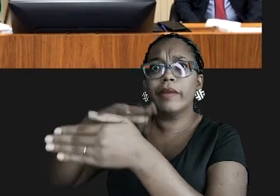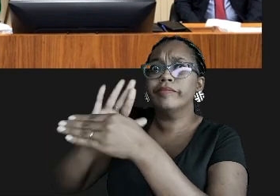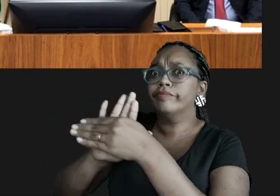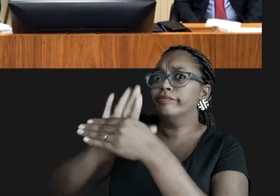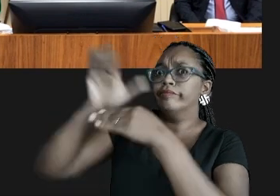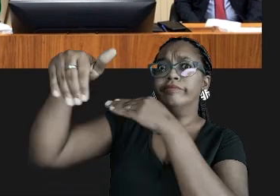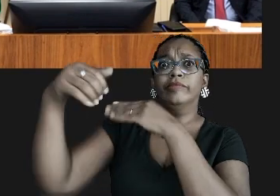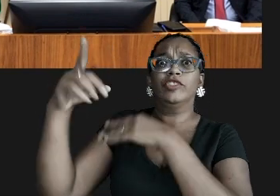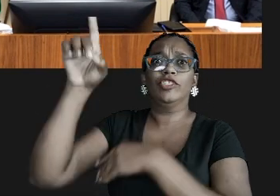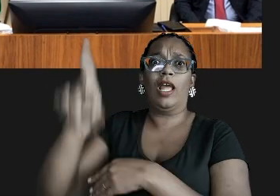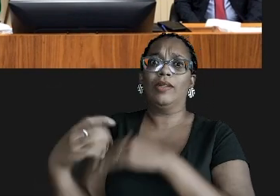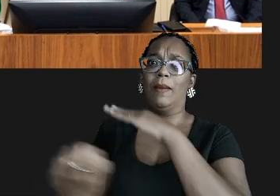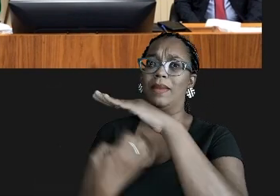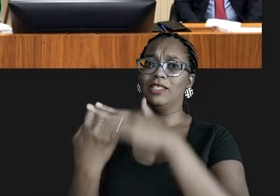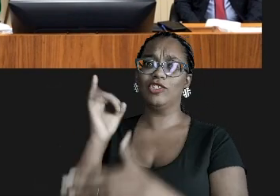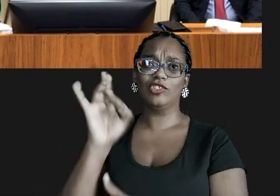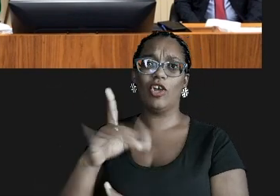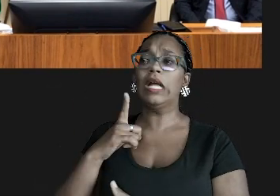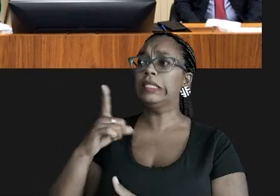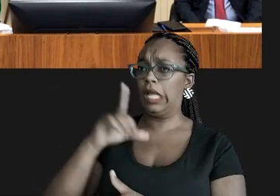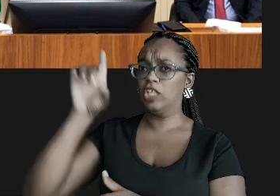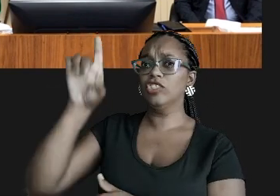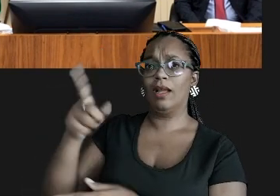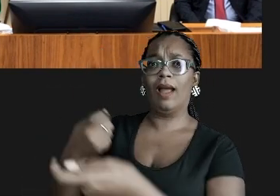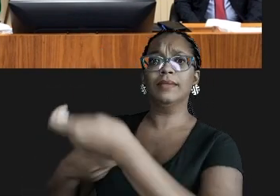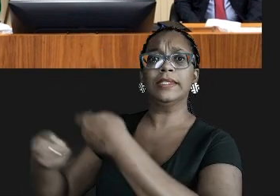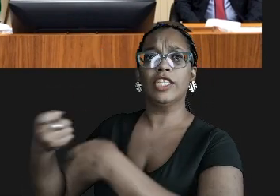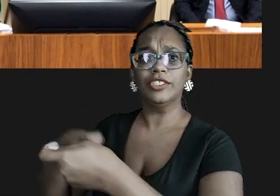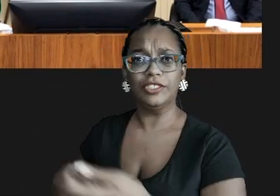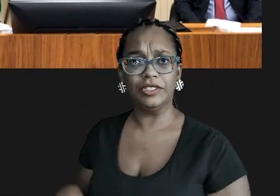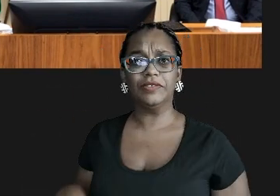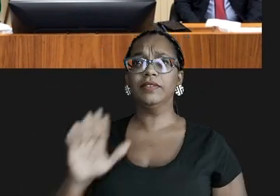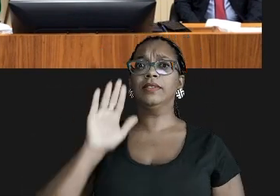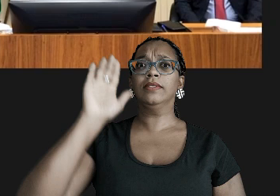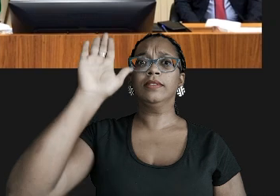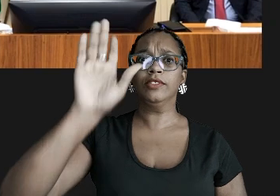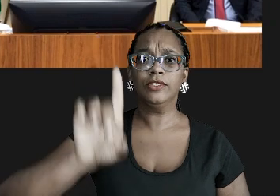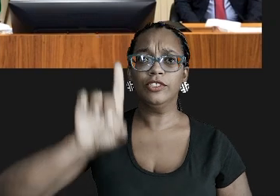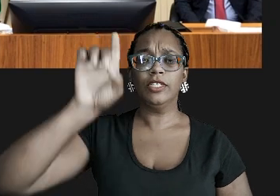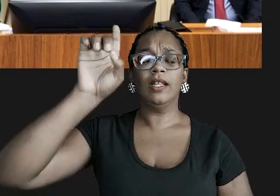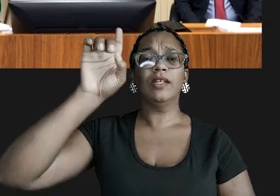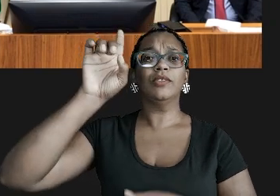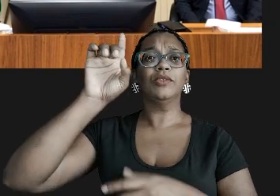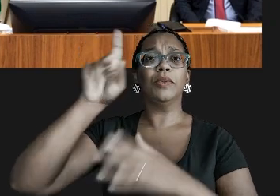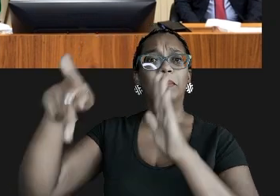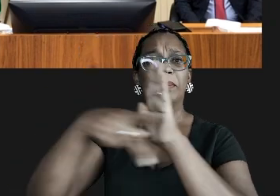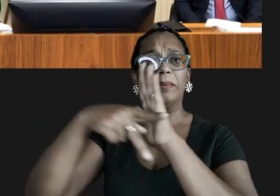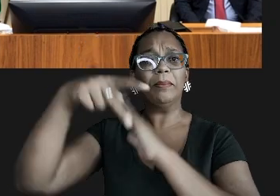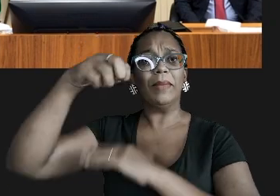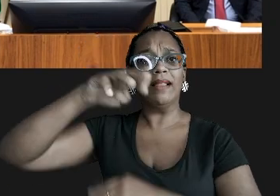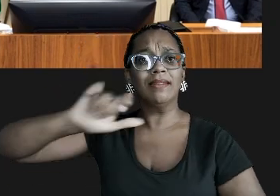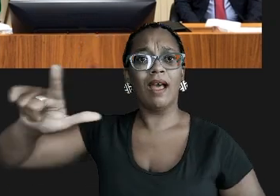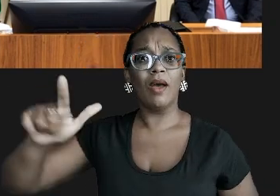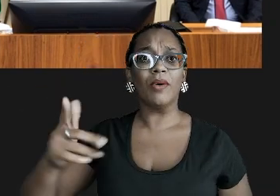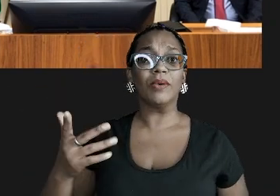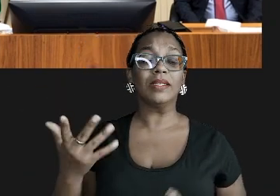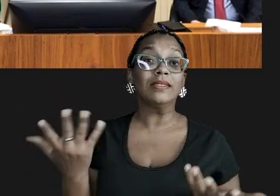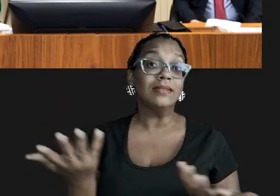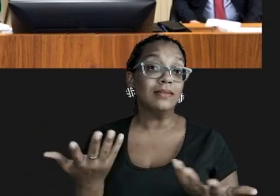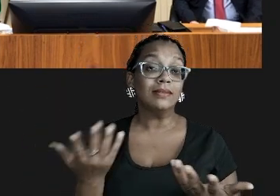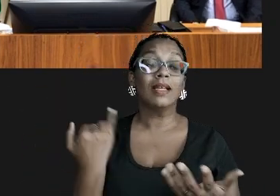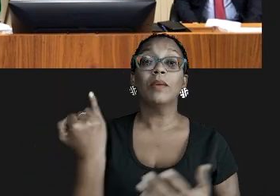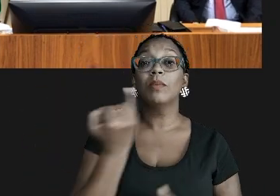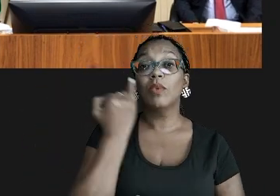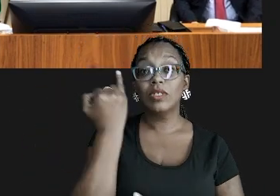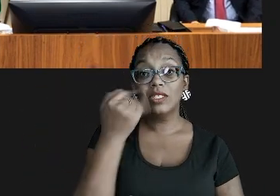extrapola o direito empresarial ele toca o direito administrativo ele toca o direito penal então assim é importante